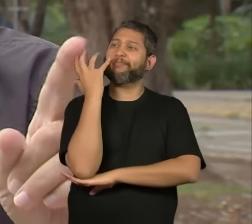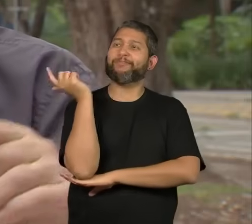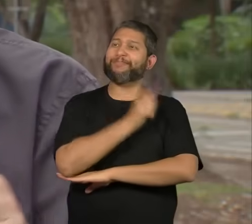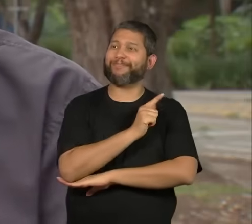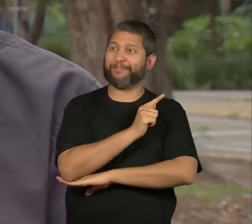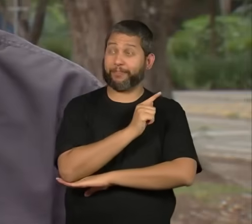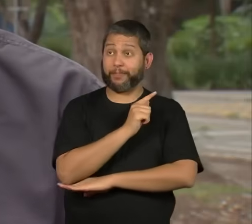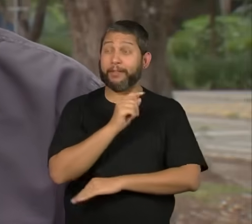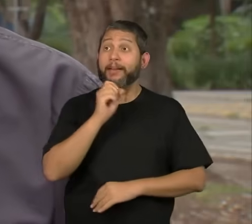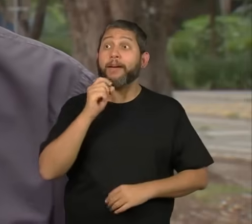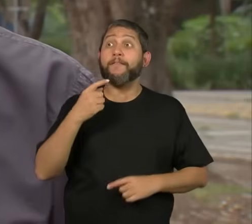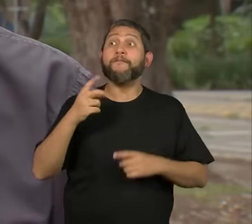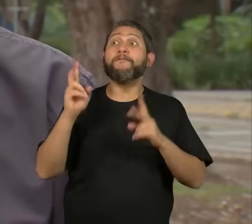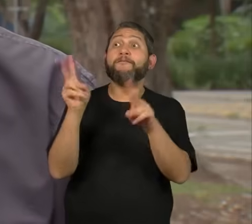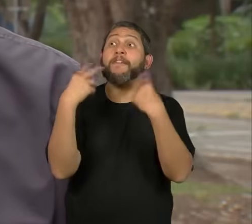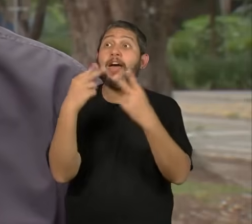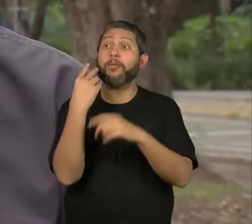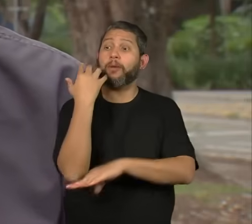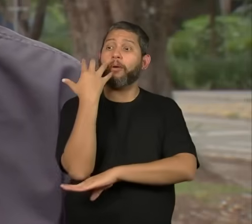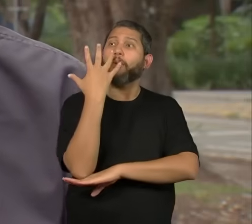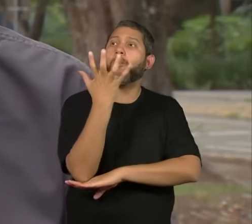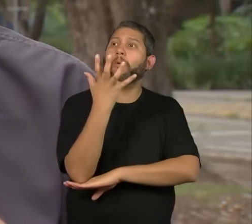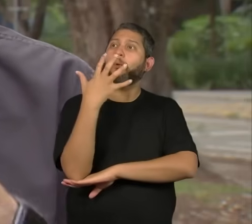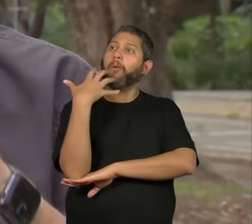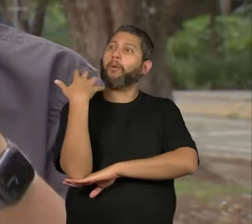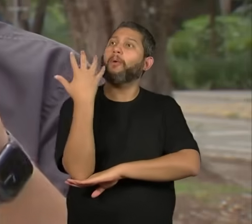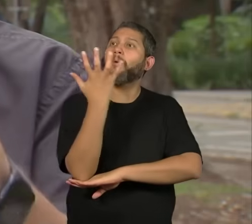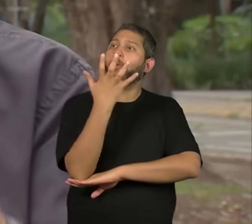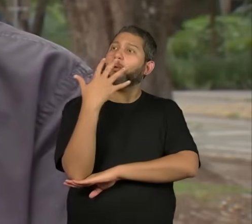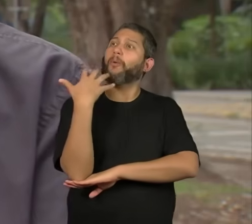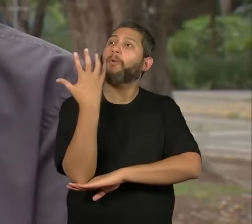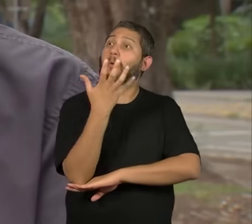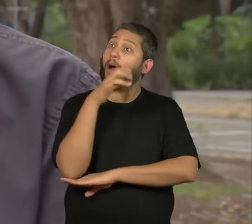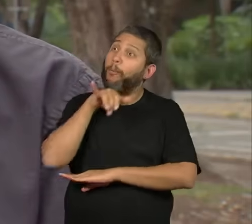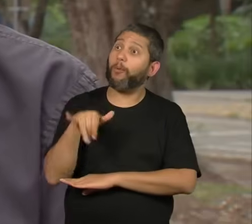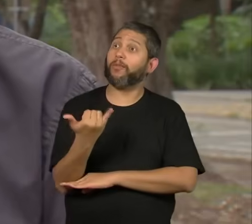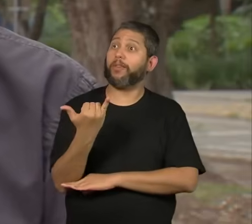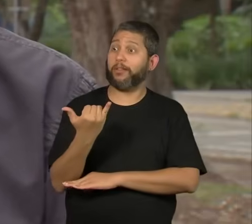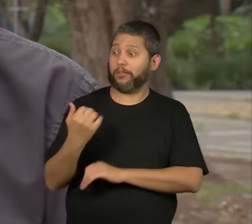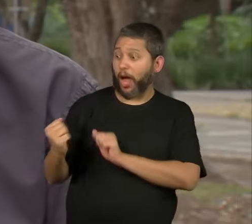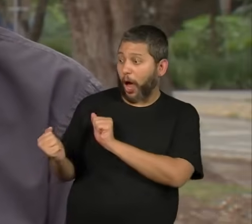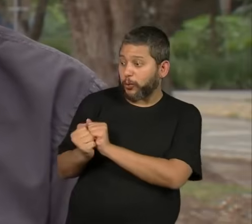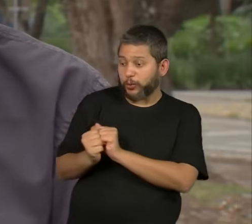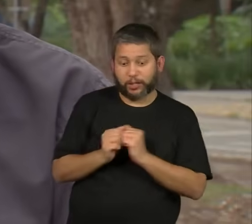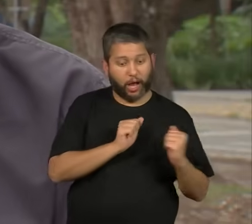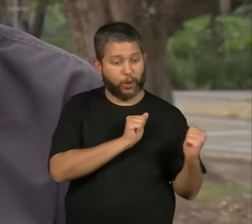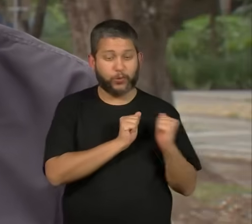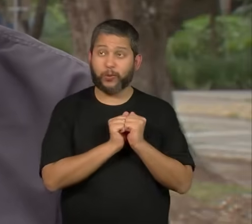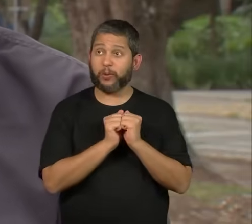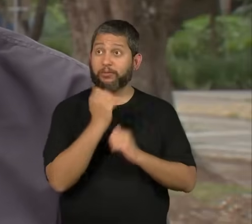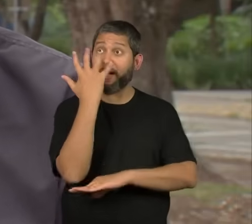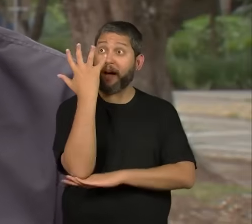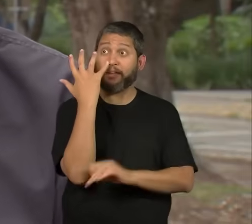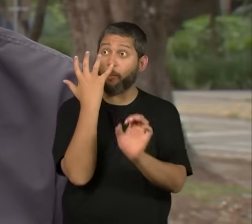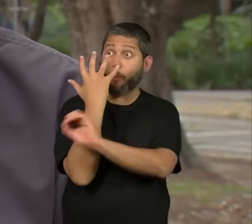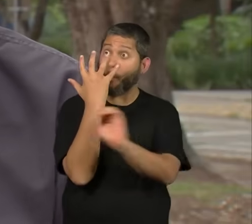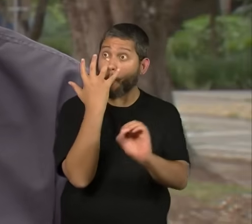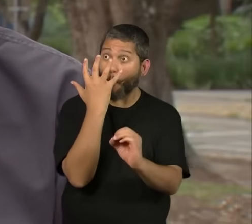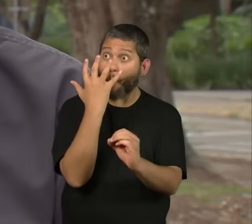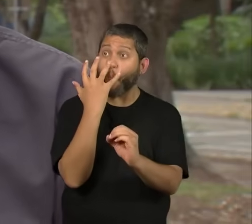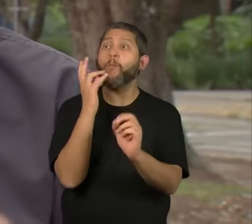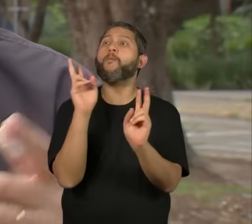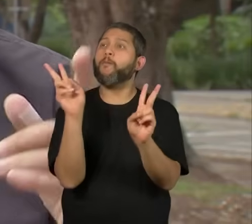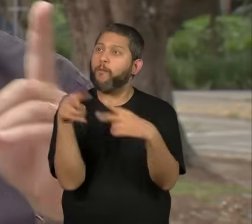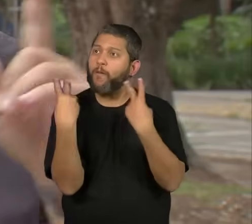lado. Então ela está otimizada para receber o vento dessa parte que está